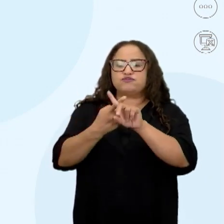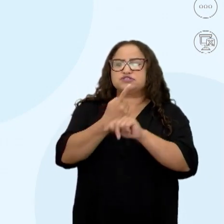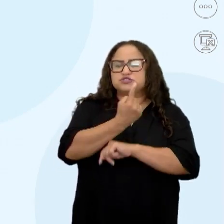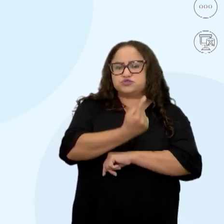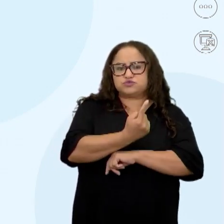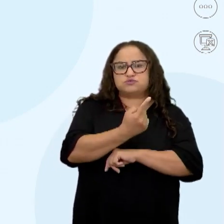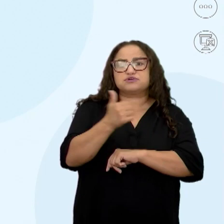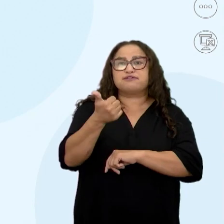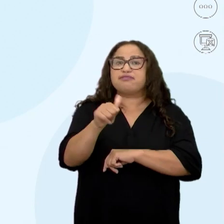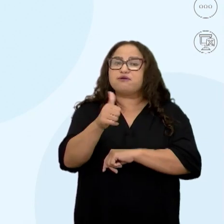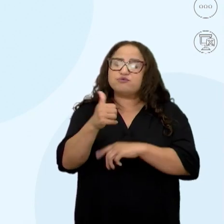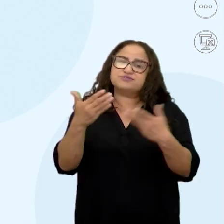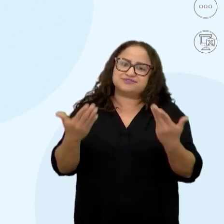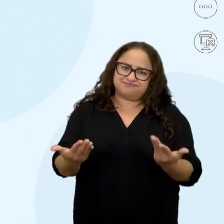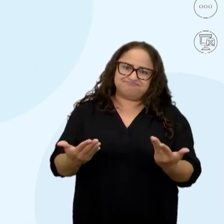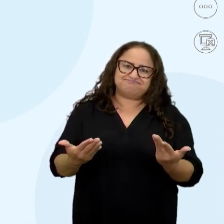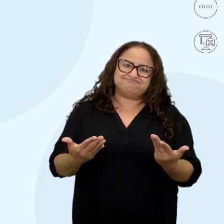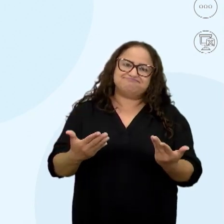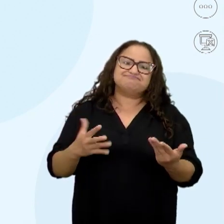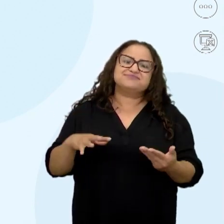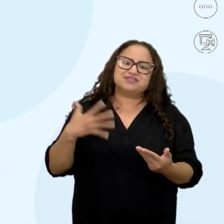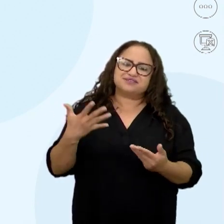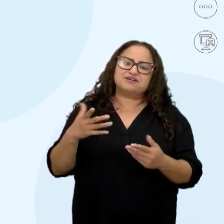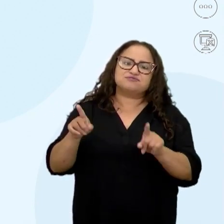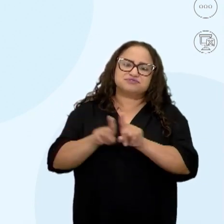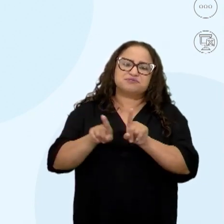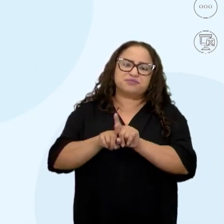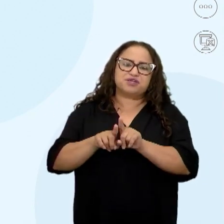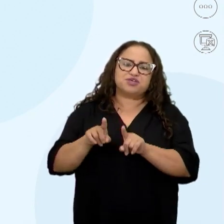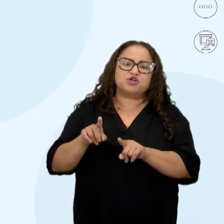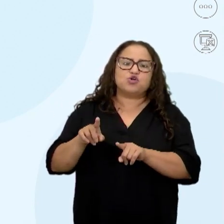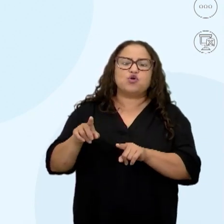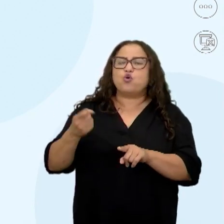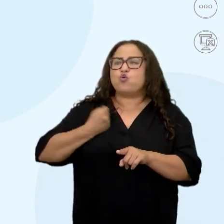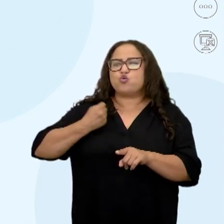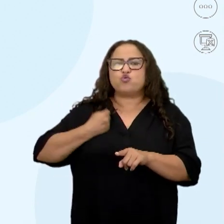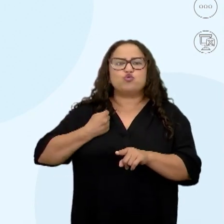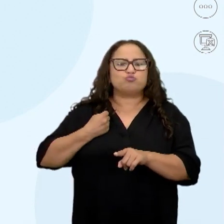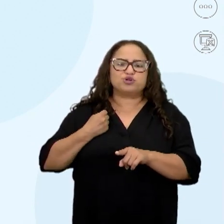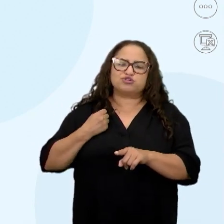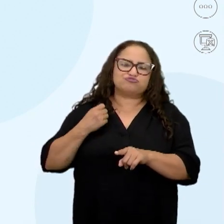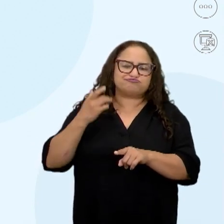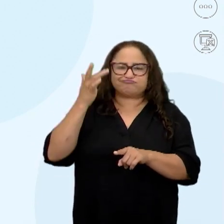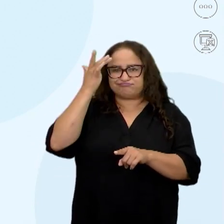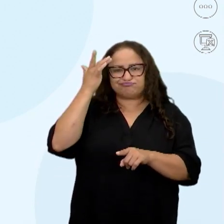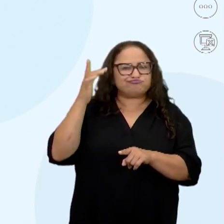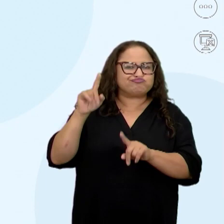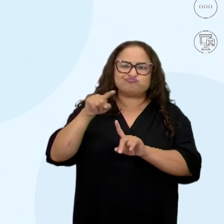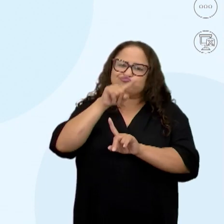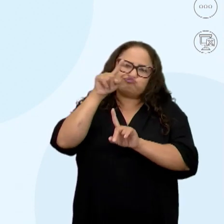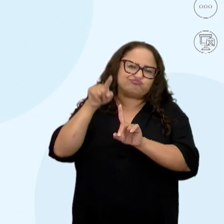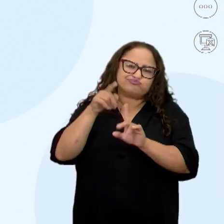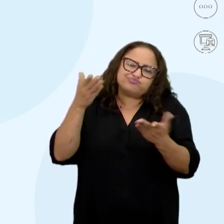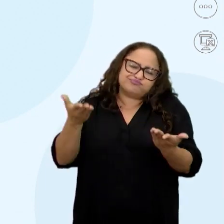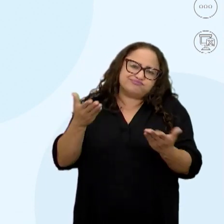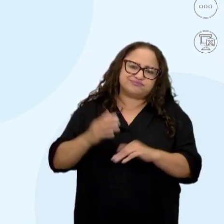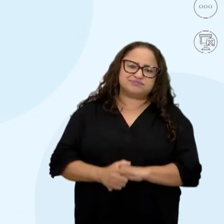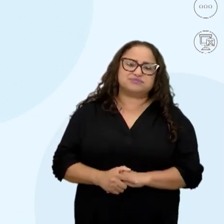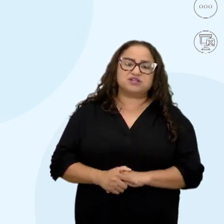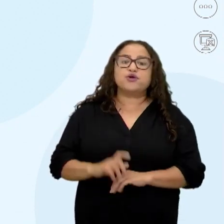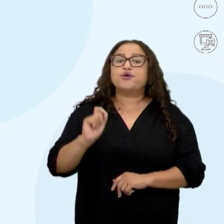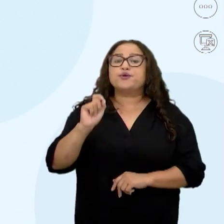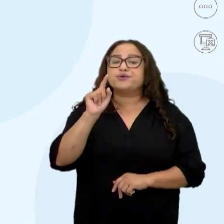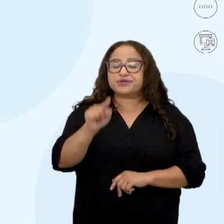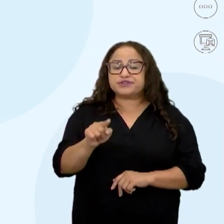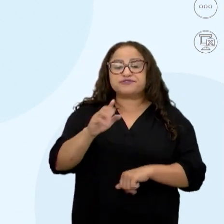vezes o outro que deu 11 né então aqui ó nenhum número real para dar perfeitinho não existe mas é um número irracional então